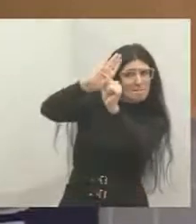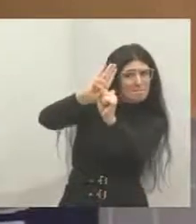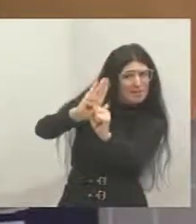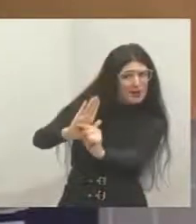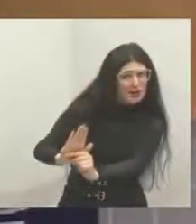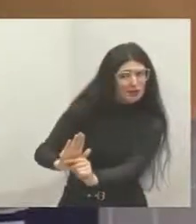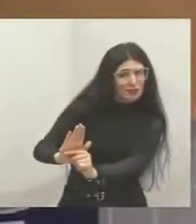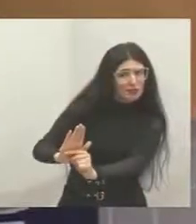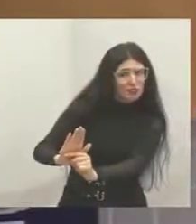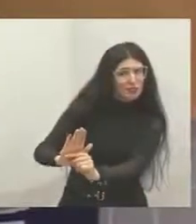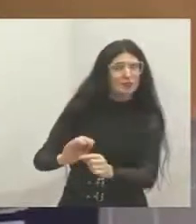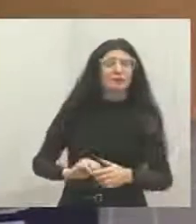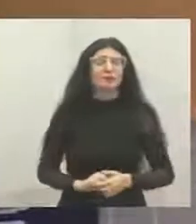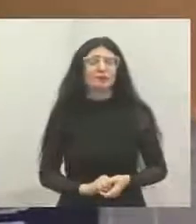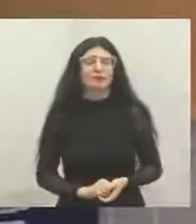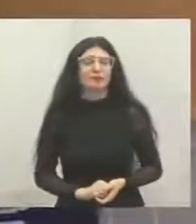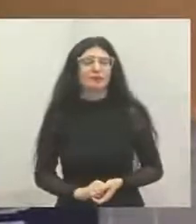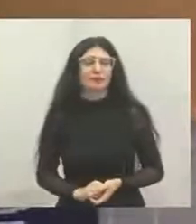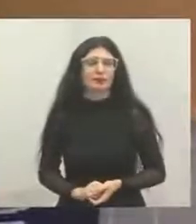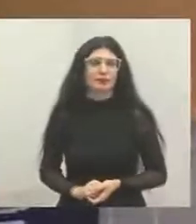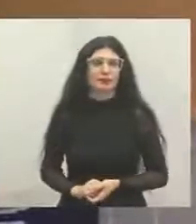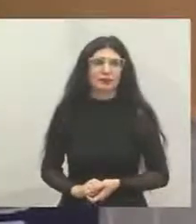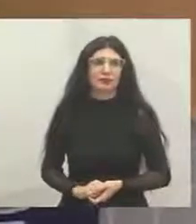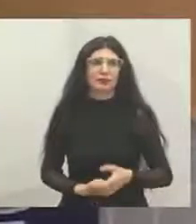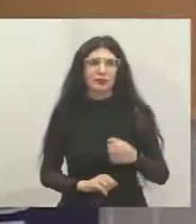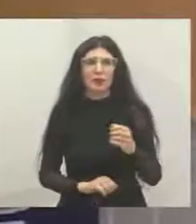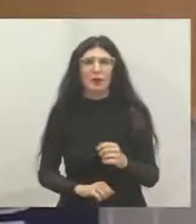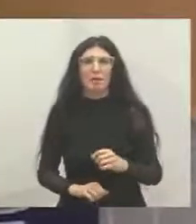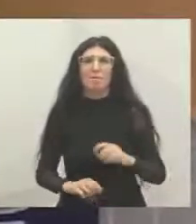no período, mas sim um acréscimo de